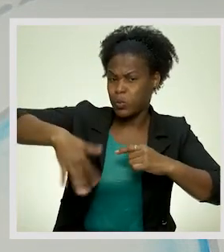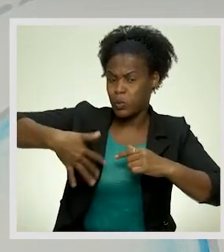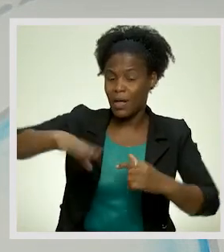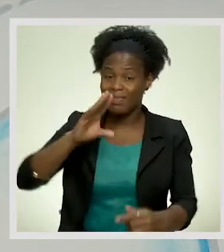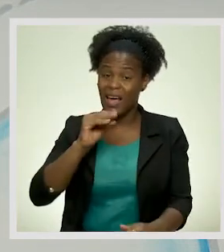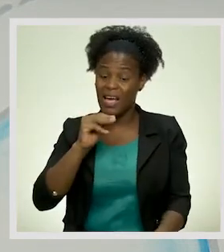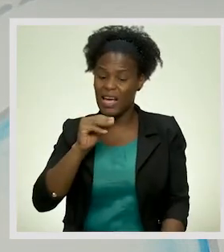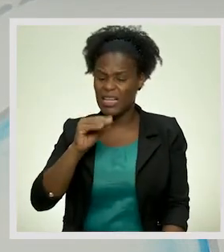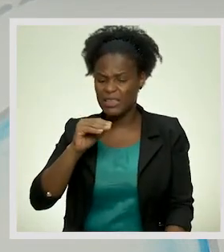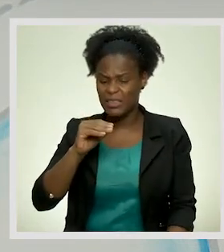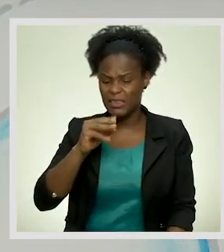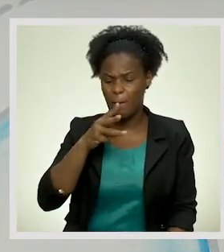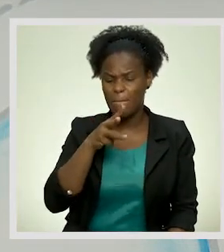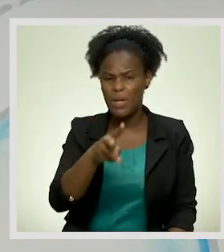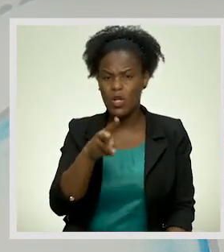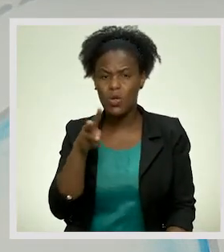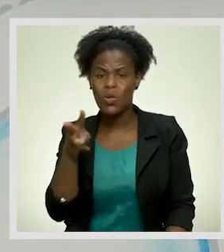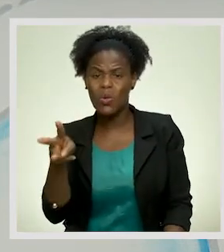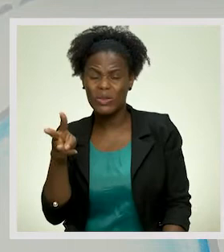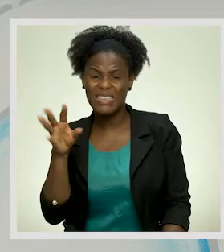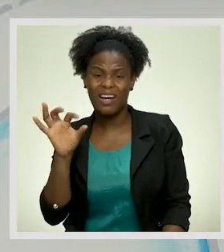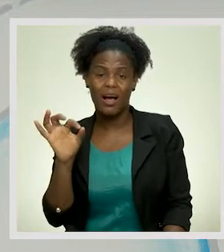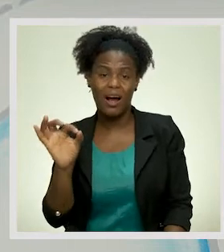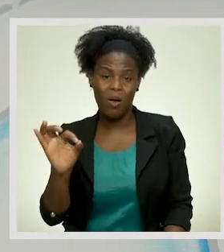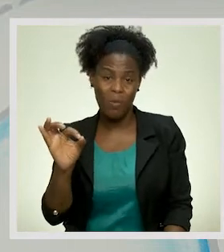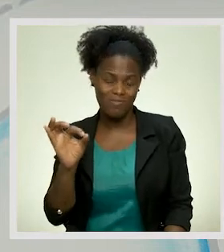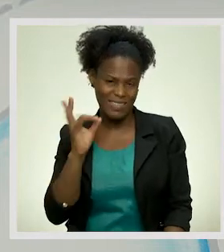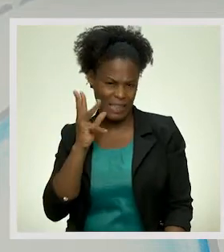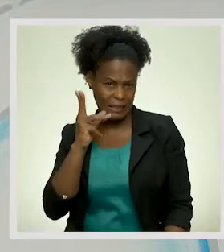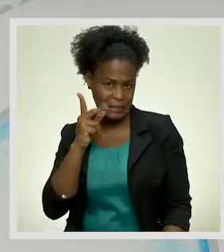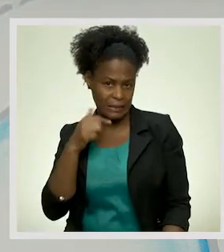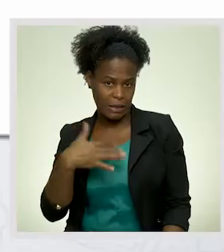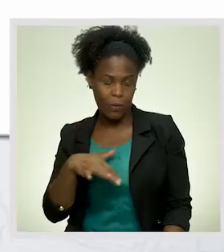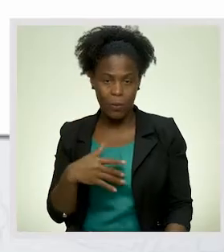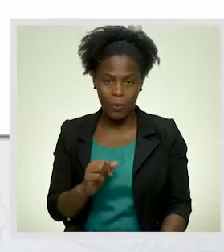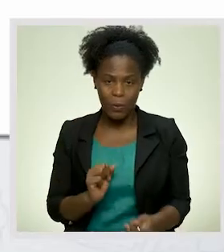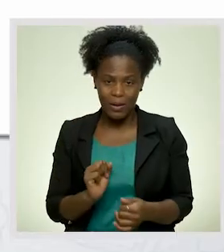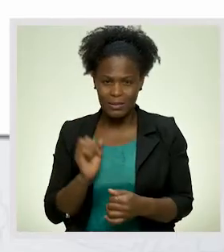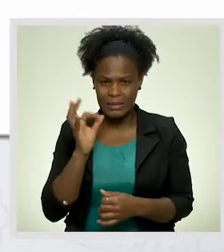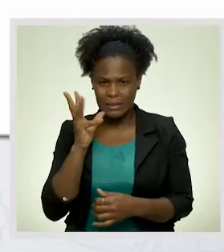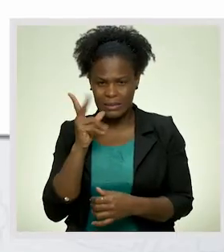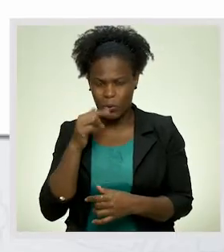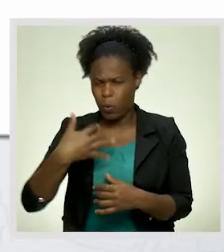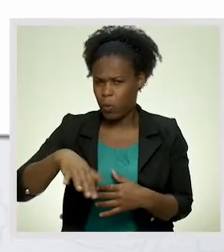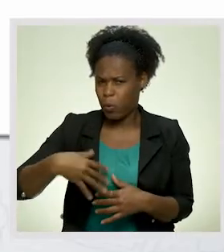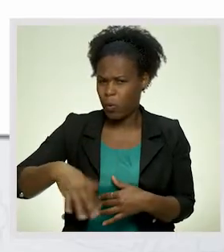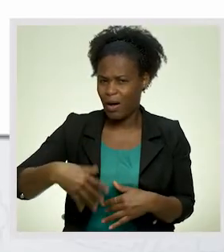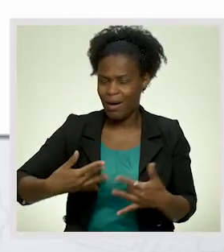de aproximadamente 10 milhões de graus Celsius. É muita temperatura, minha